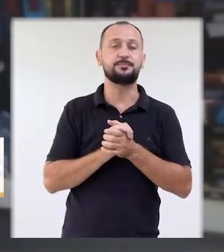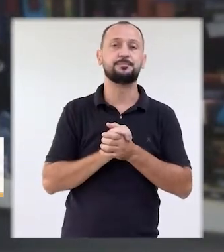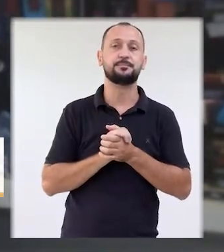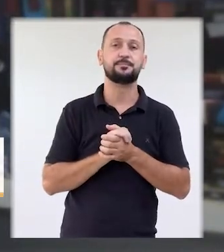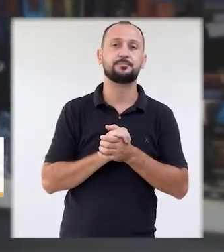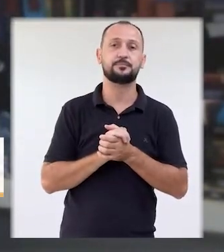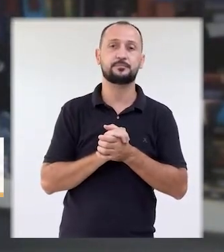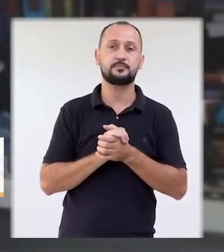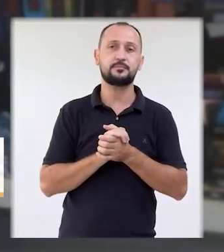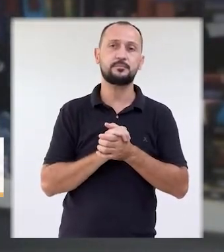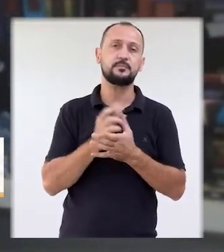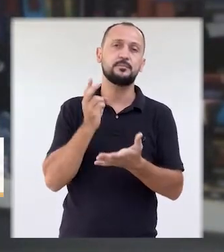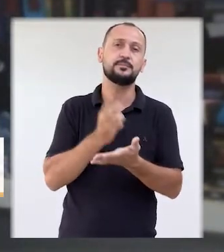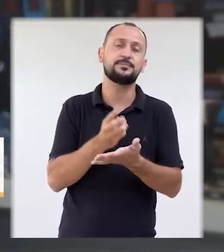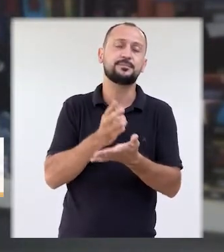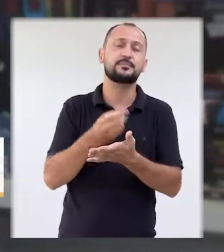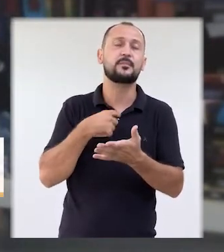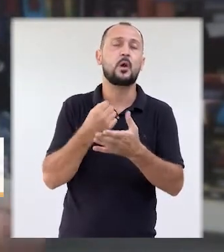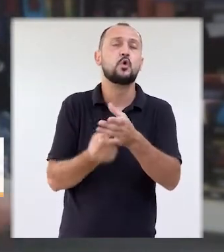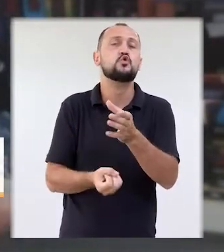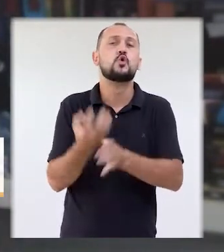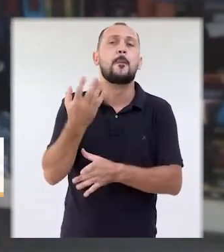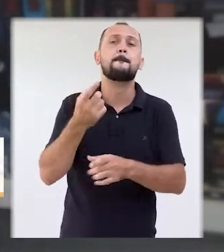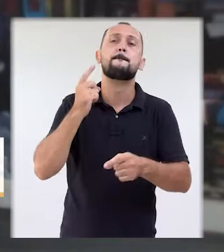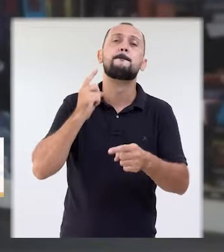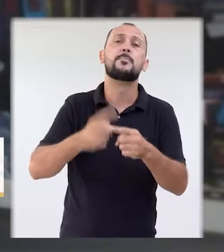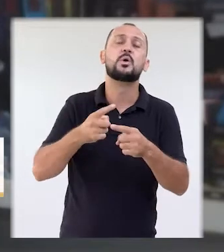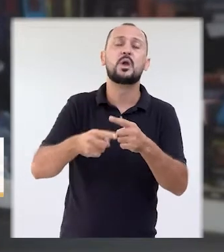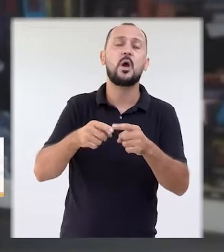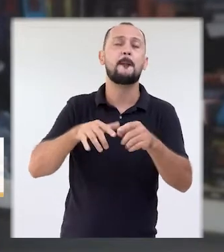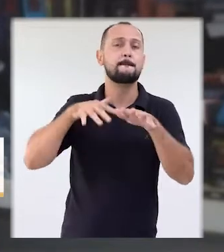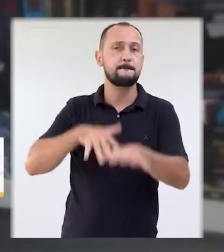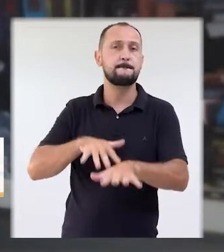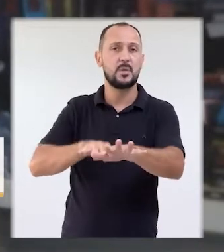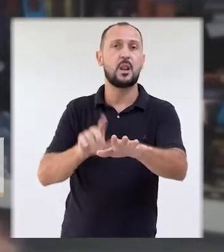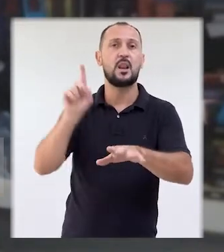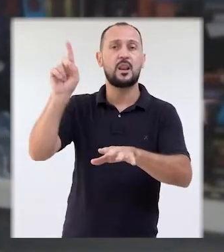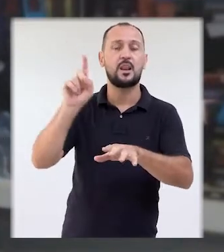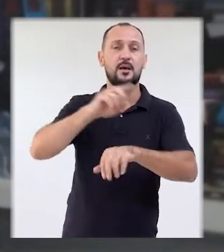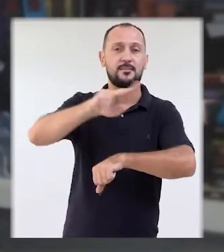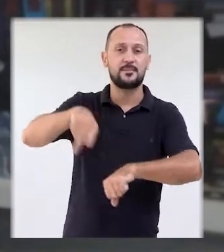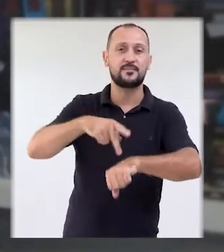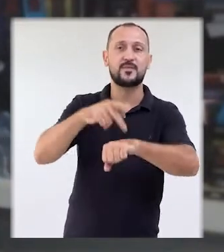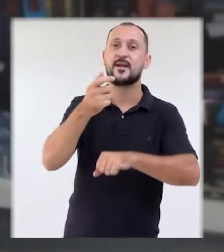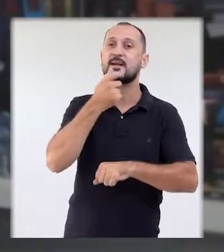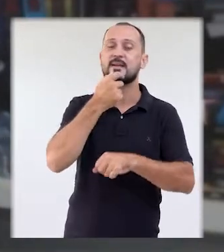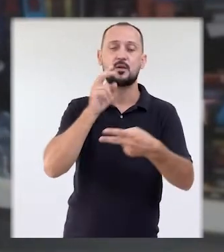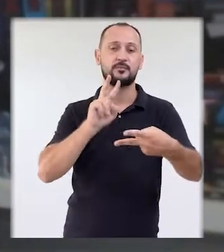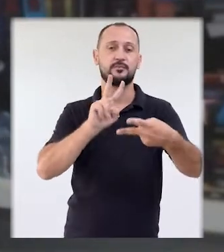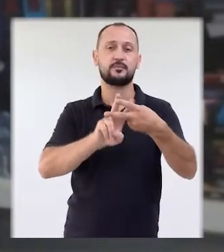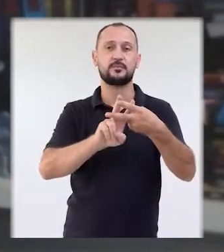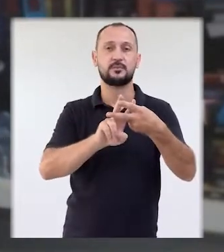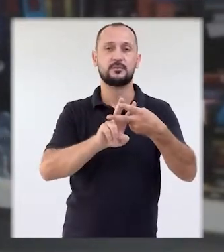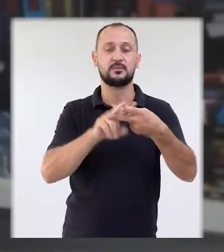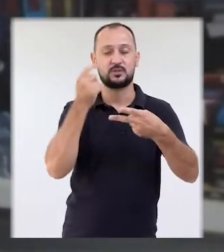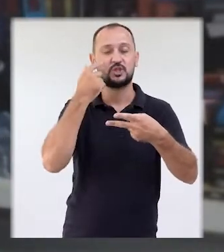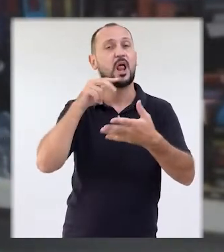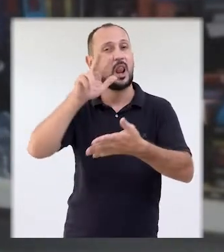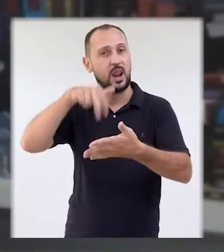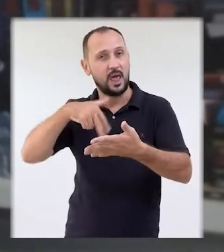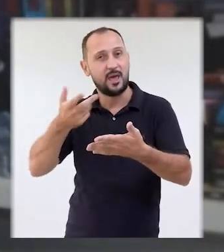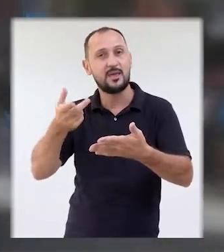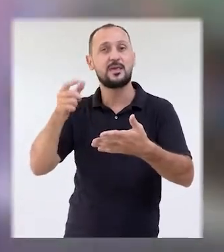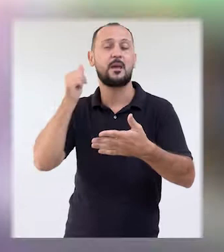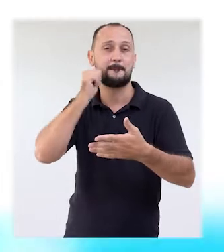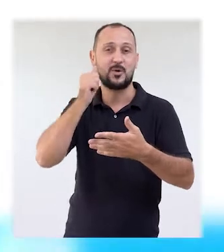né? Tudo surgiu porque houve um movimento lá na Inglaterra, que era uma hashtag chamada Read